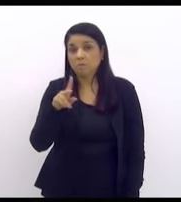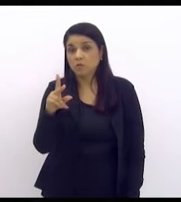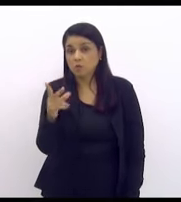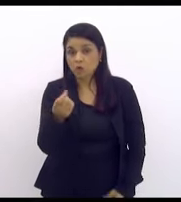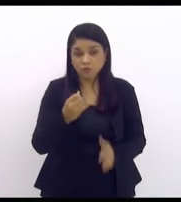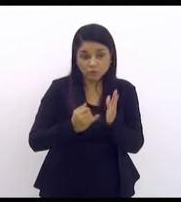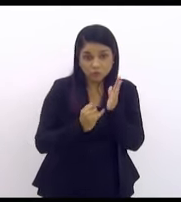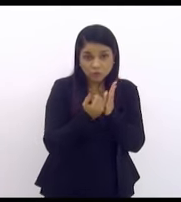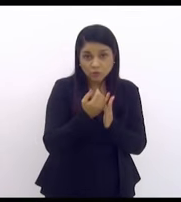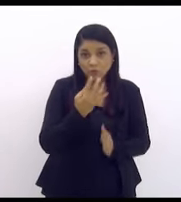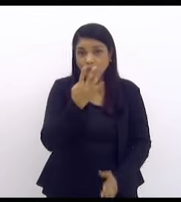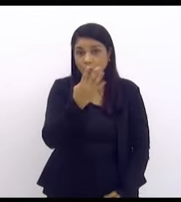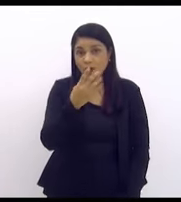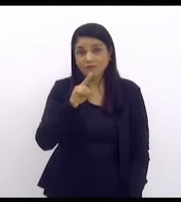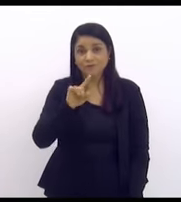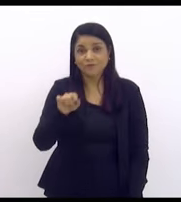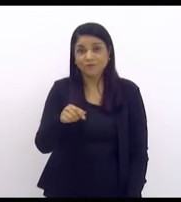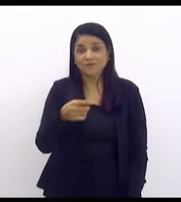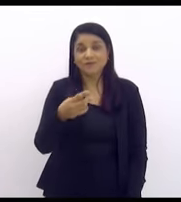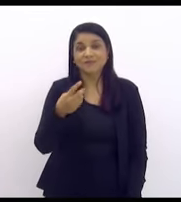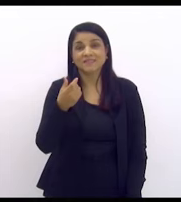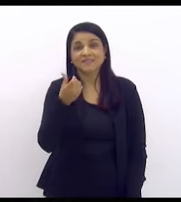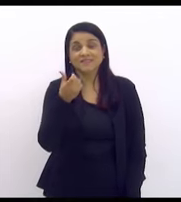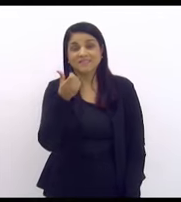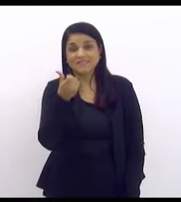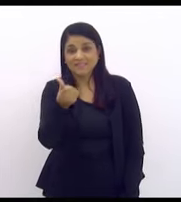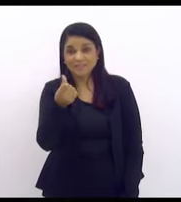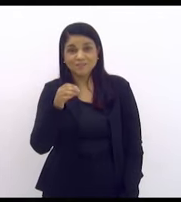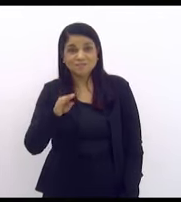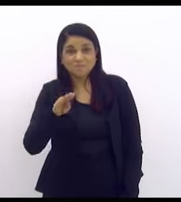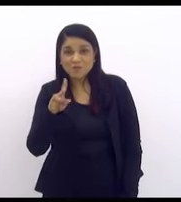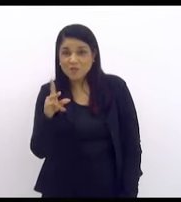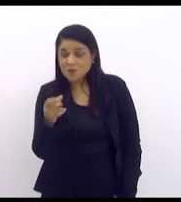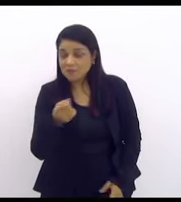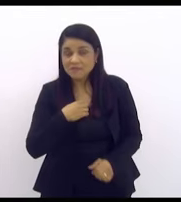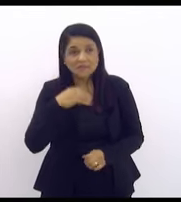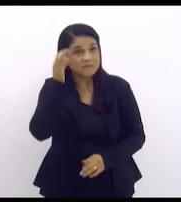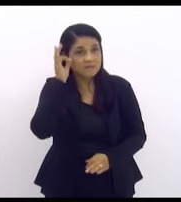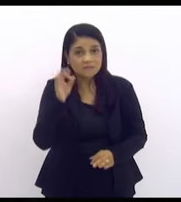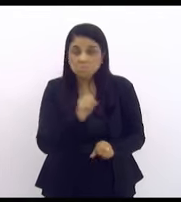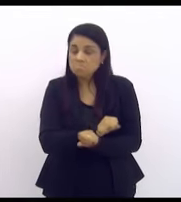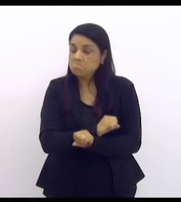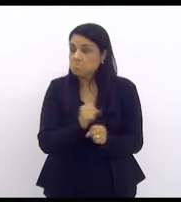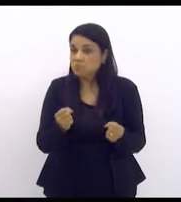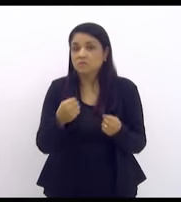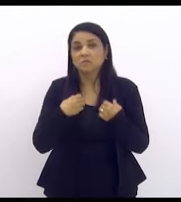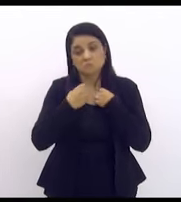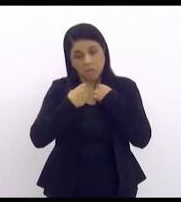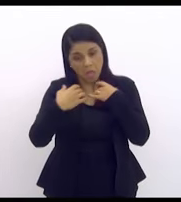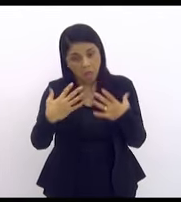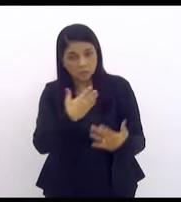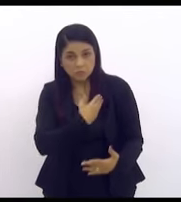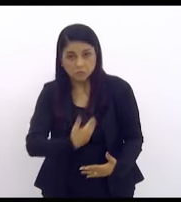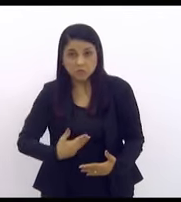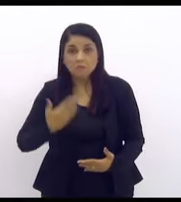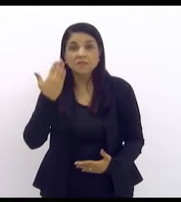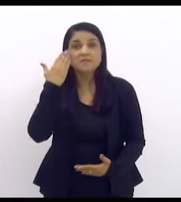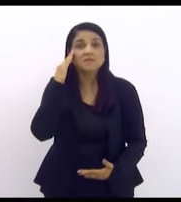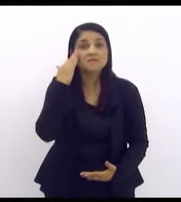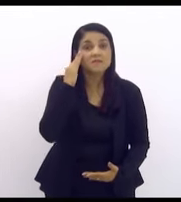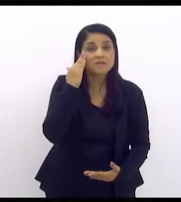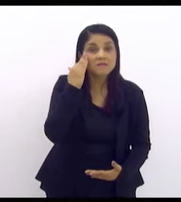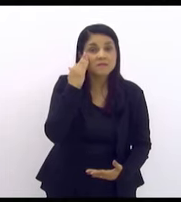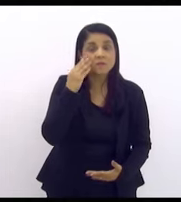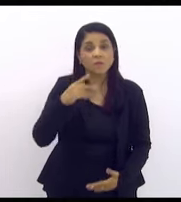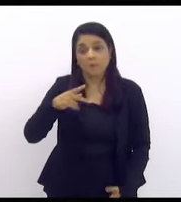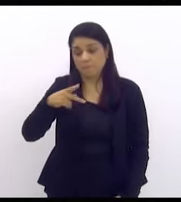juro 4,6 bilhões. Não dá para entender. Então, nós temos que realmente fazer essa audiência pública para poder entender, não só com a